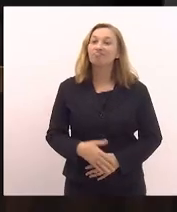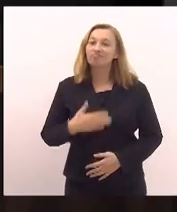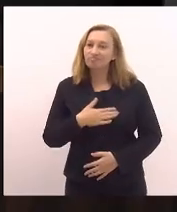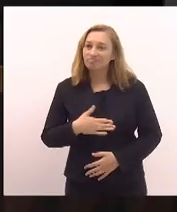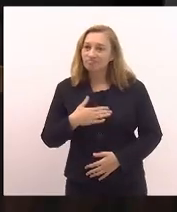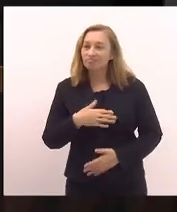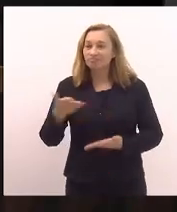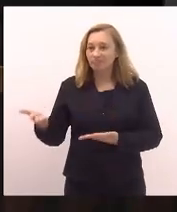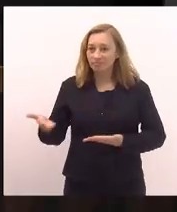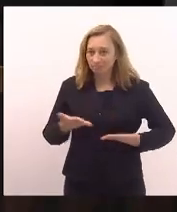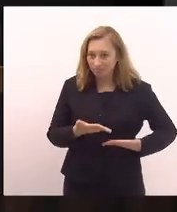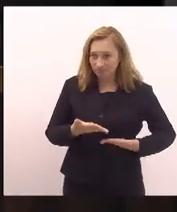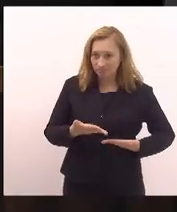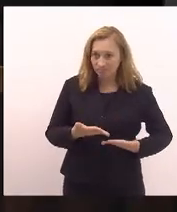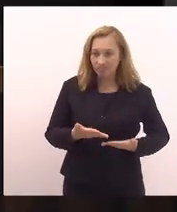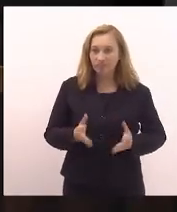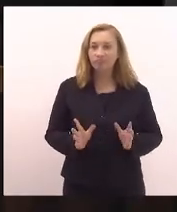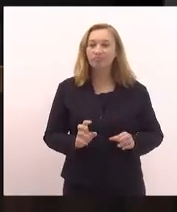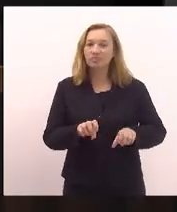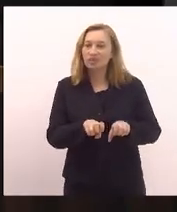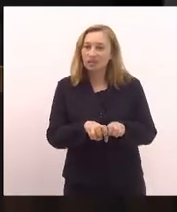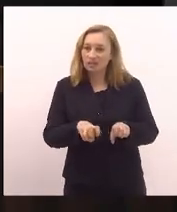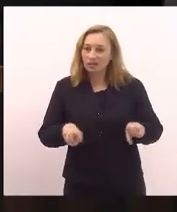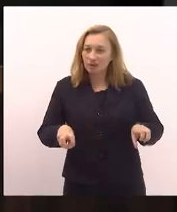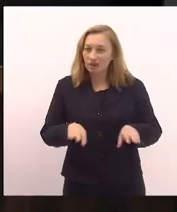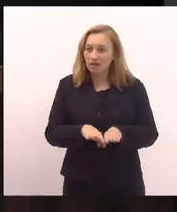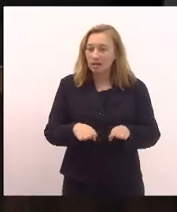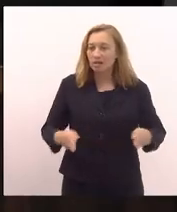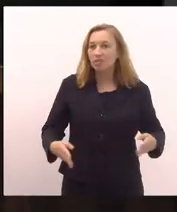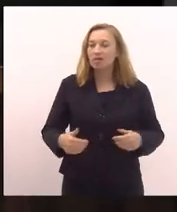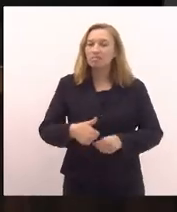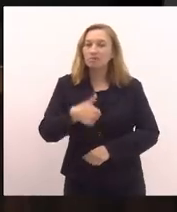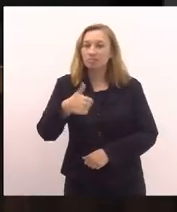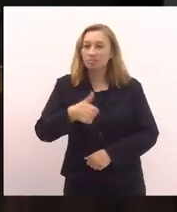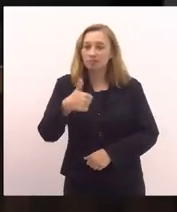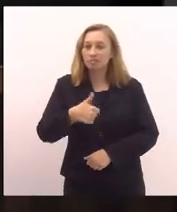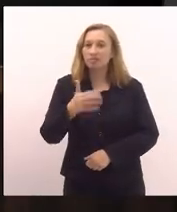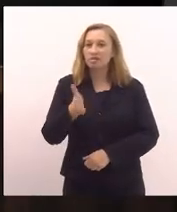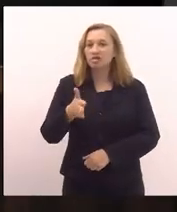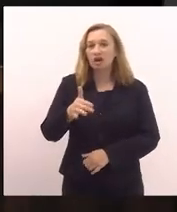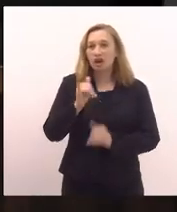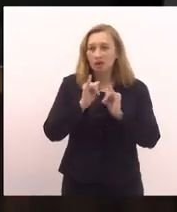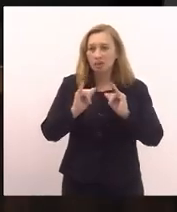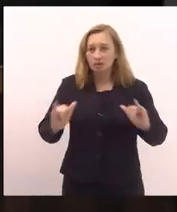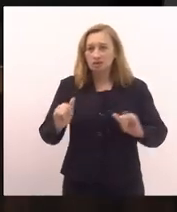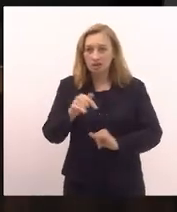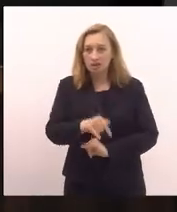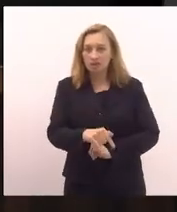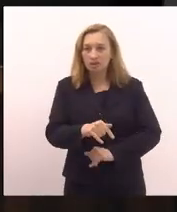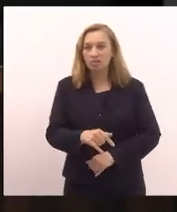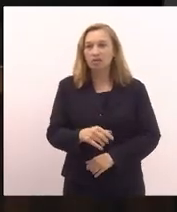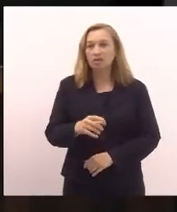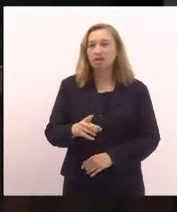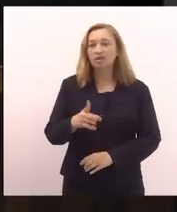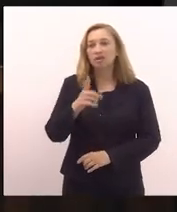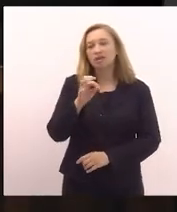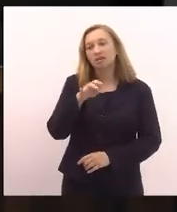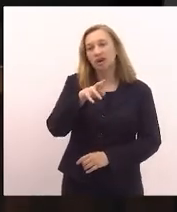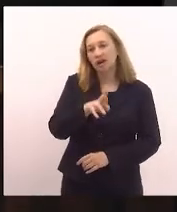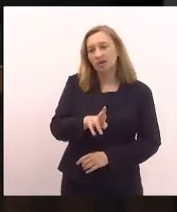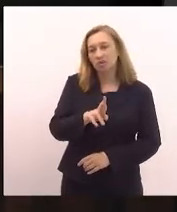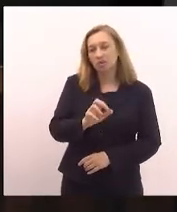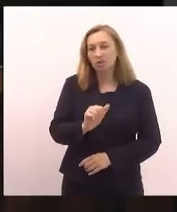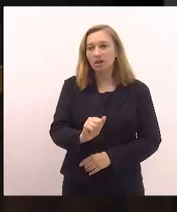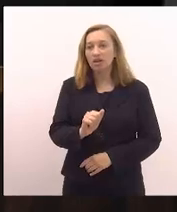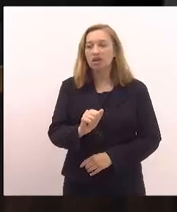Gostaria de convidar para compor a mesa. Primeiramente, eu já quero anunciar aqui a desembargadora